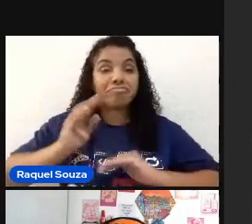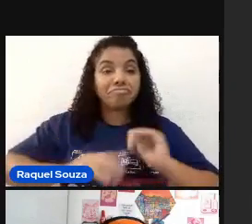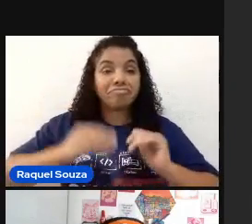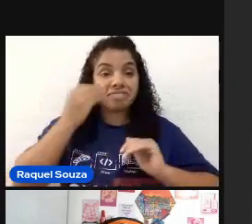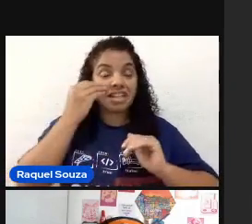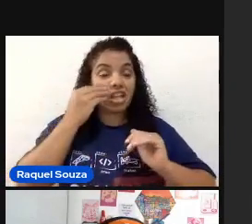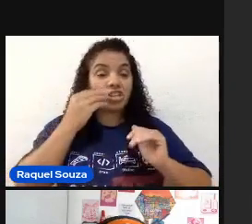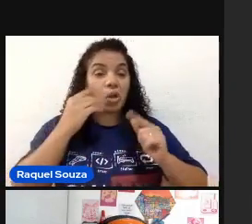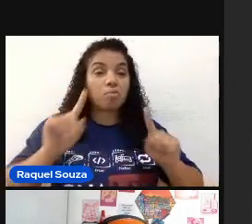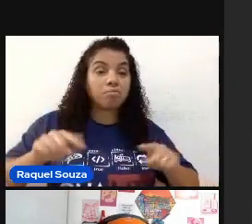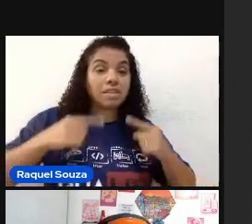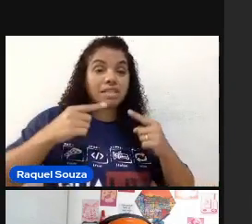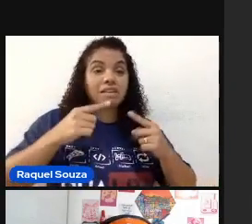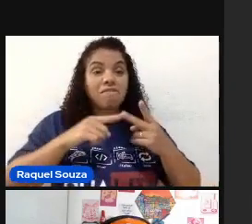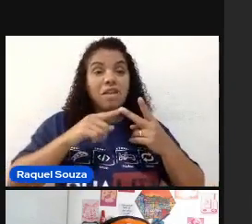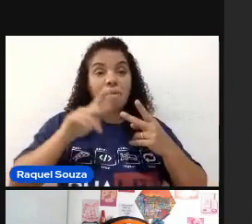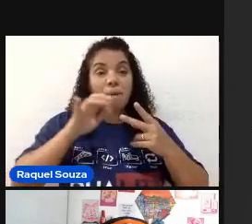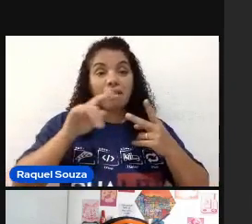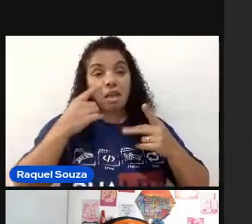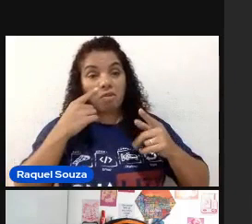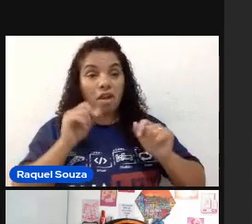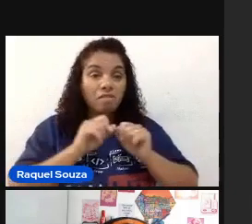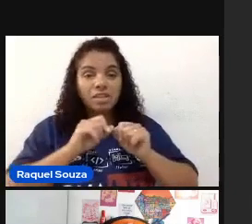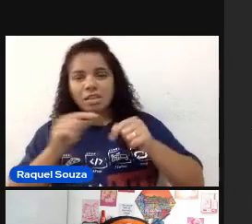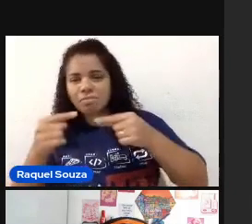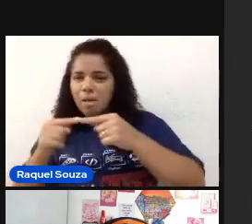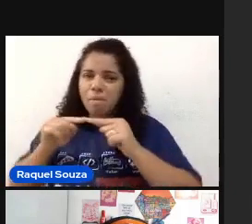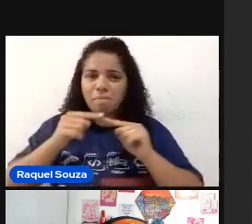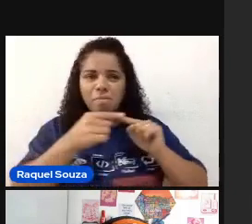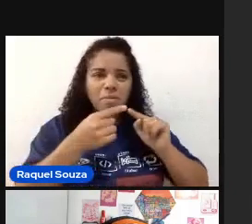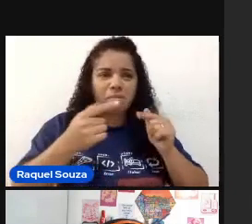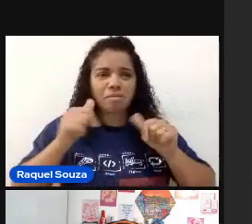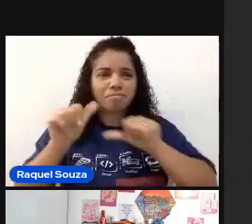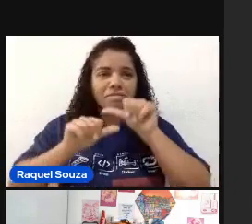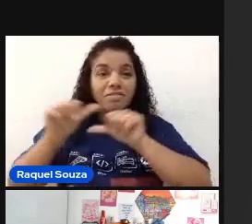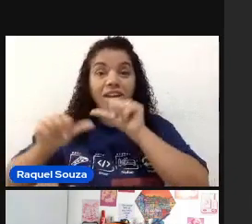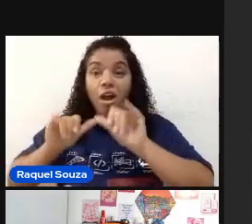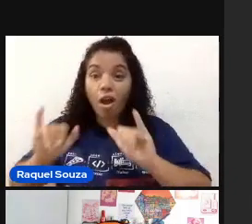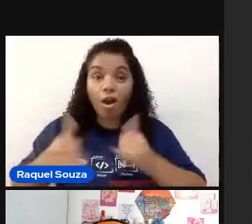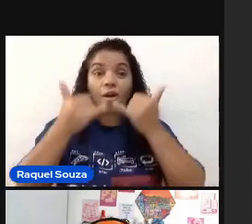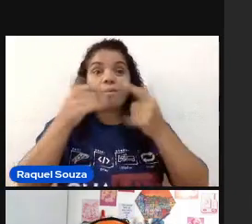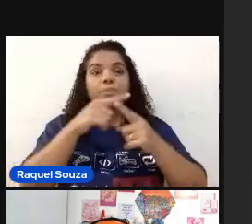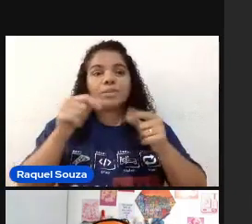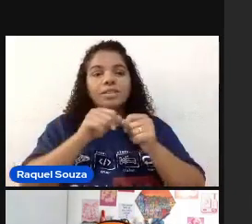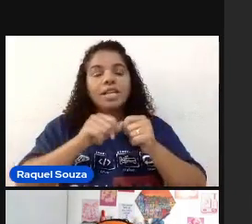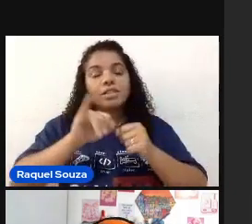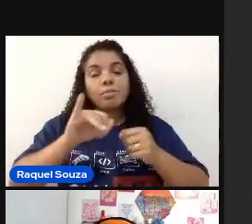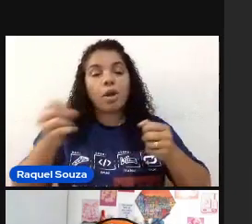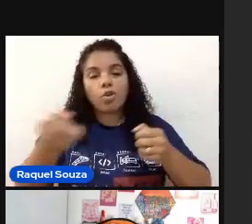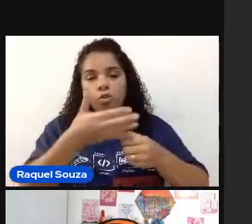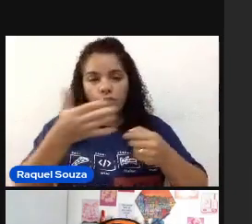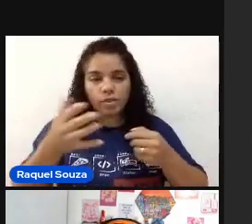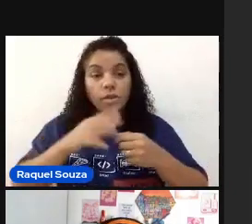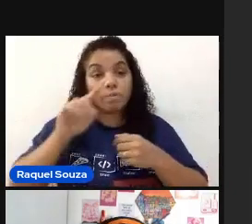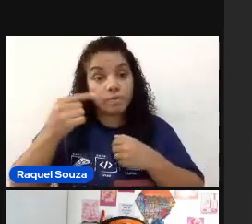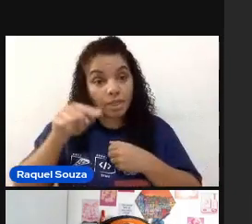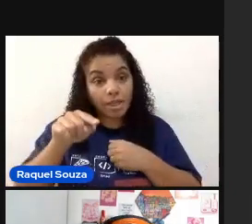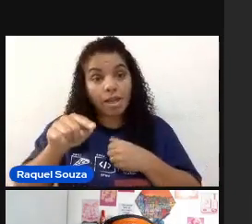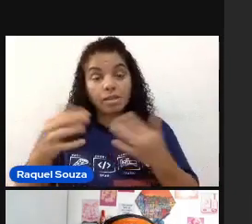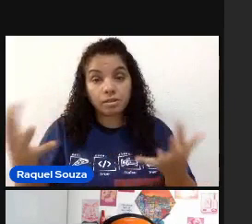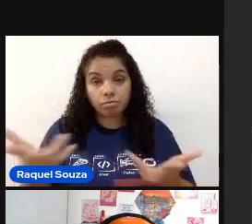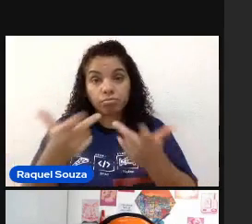vai fazendo e desfazendo algumas conjecturas e transformando-as em oportunidades para a inovação. E aí é essa habilidade